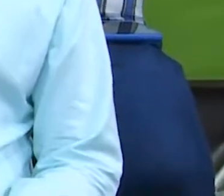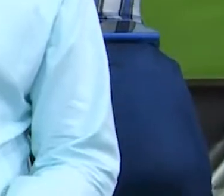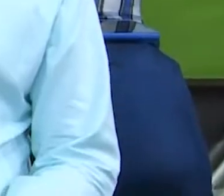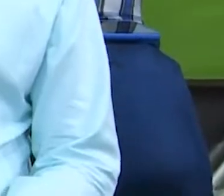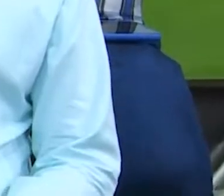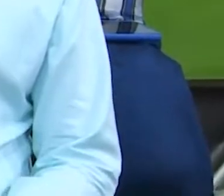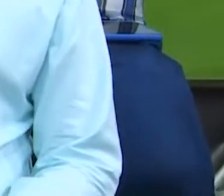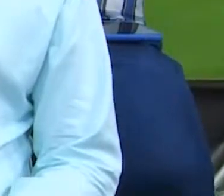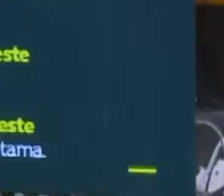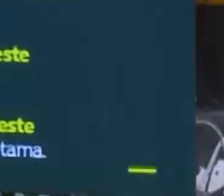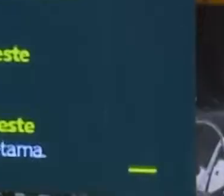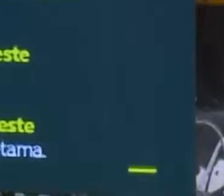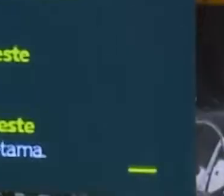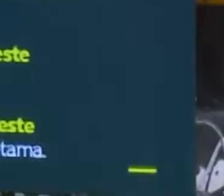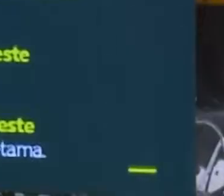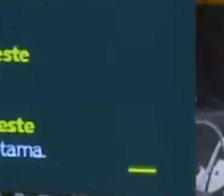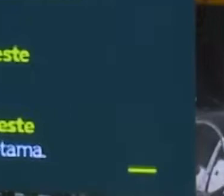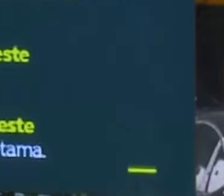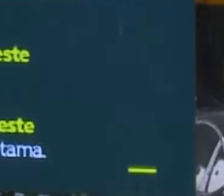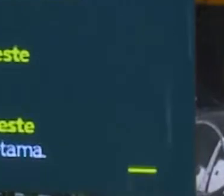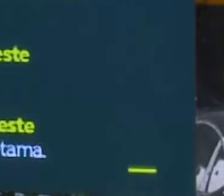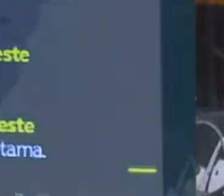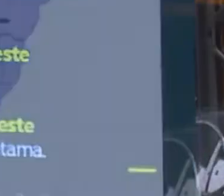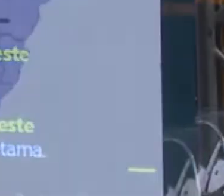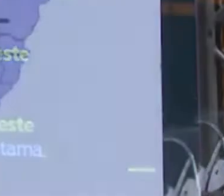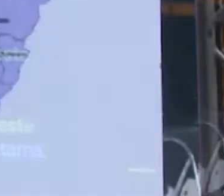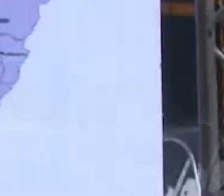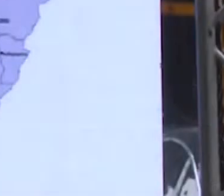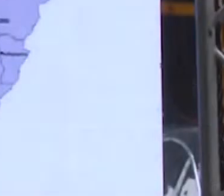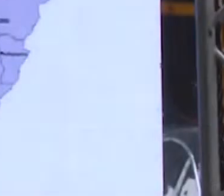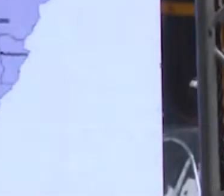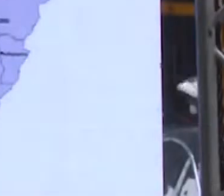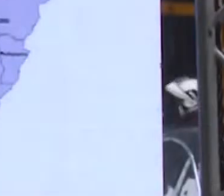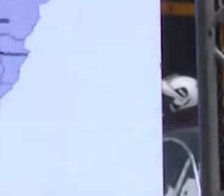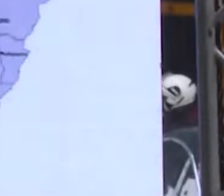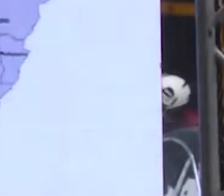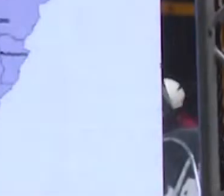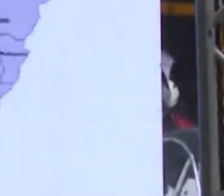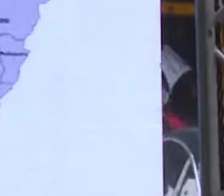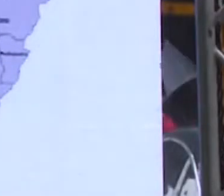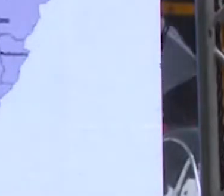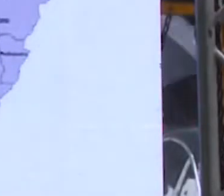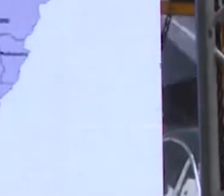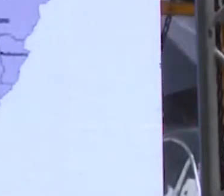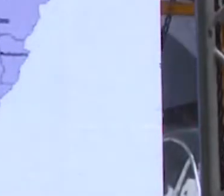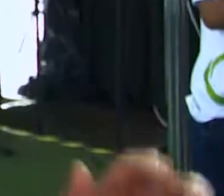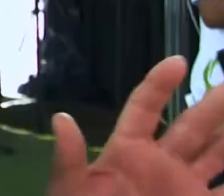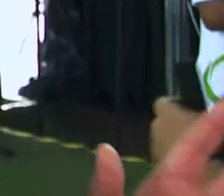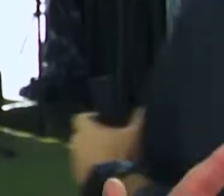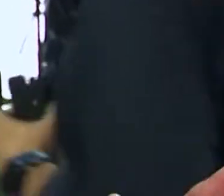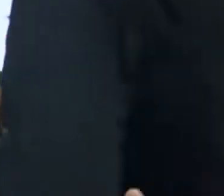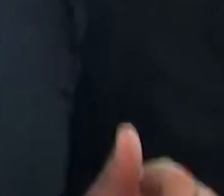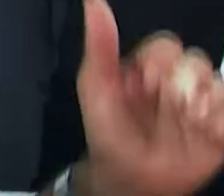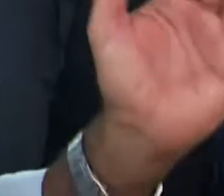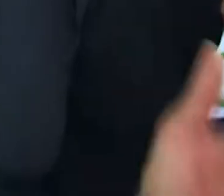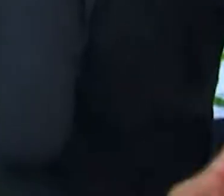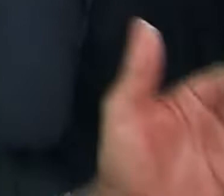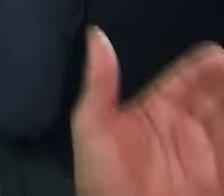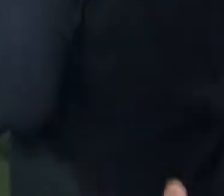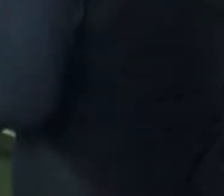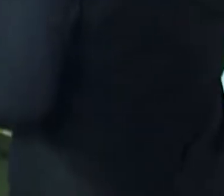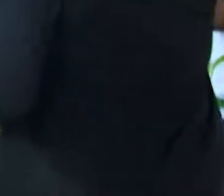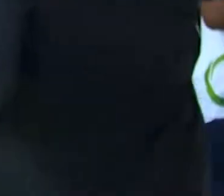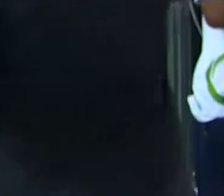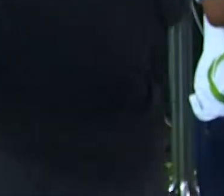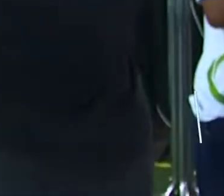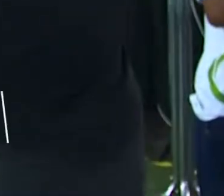136 municípios. A meta do projeto de universalização é chegar para todo o estado até 2024. Nós já medimos mais de